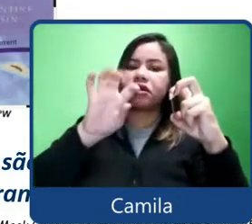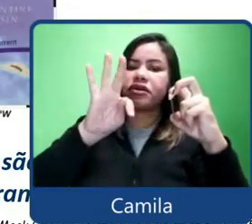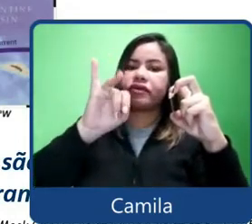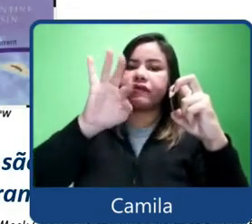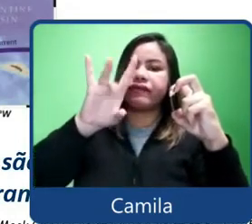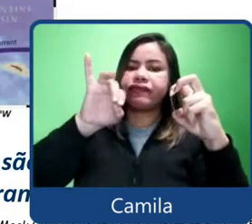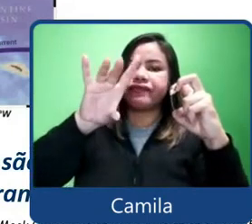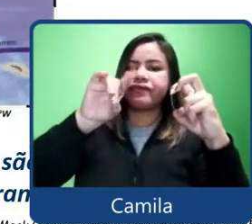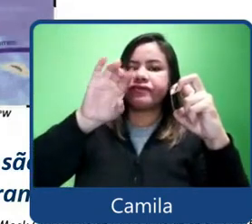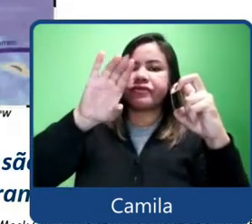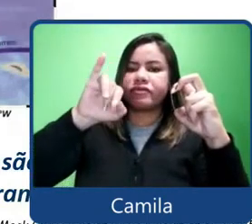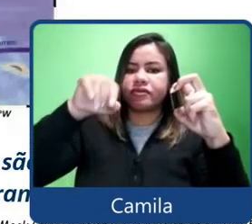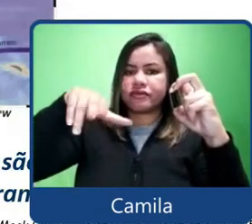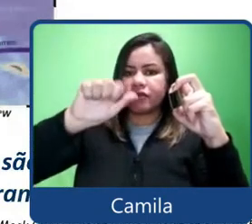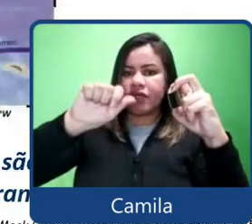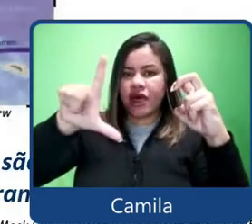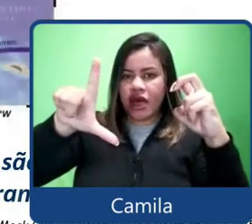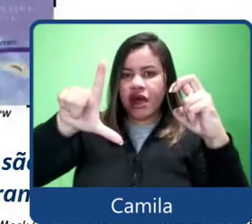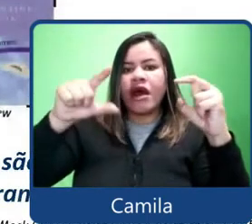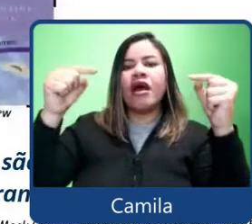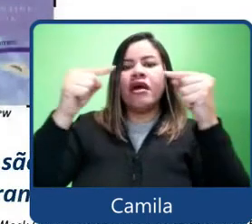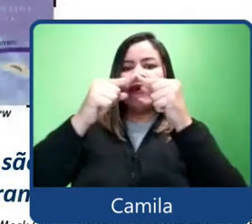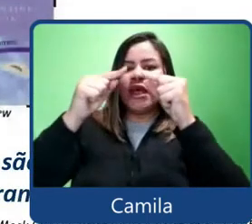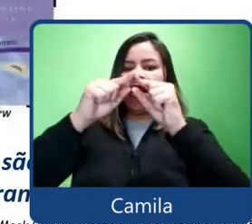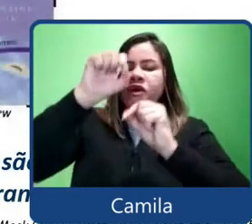feição, no modelo nós temos